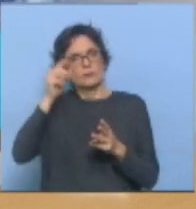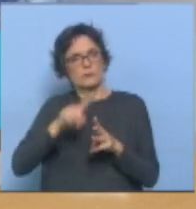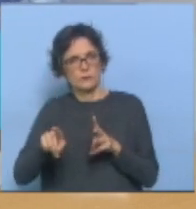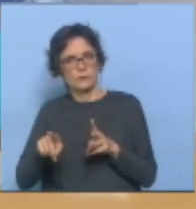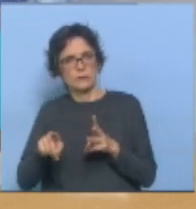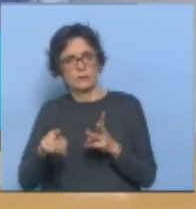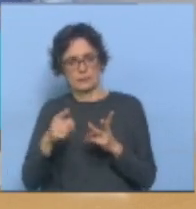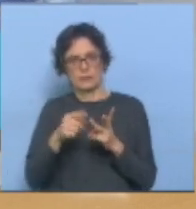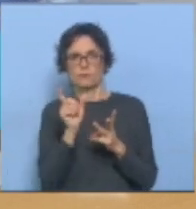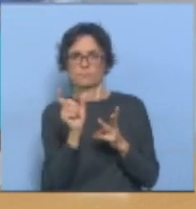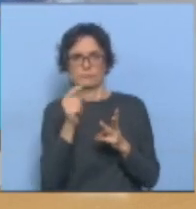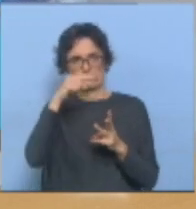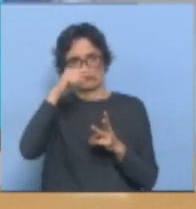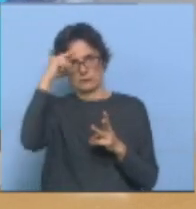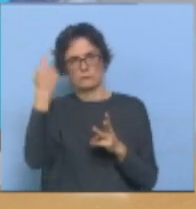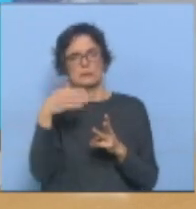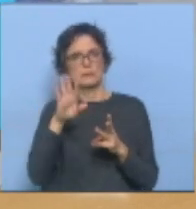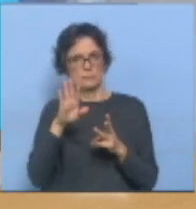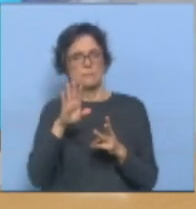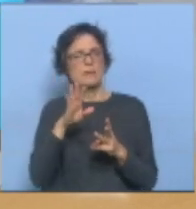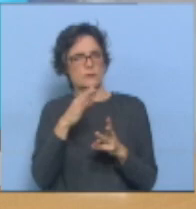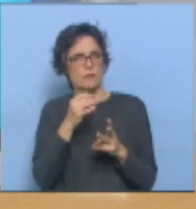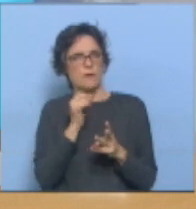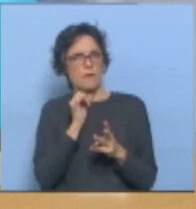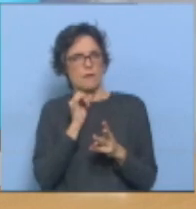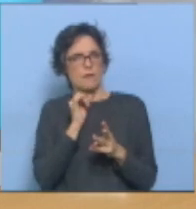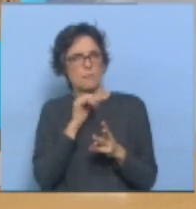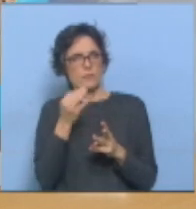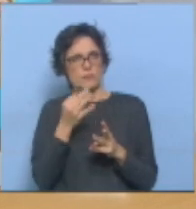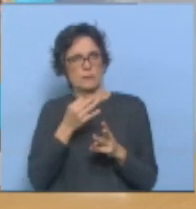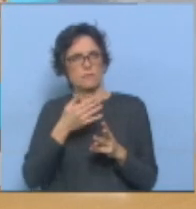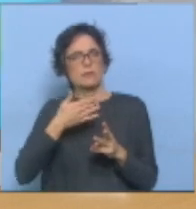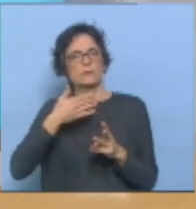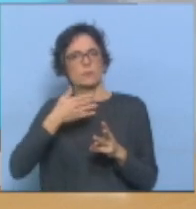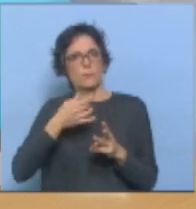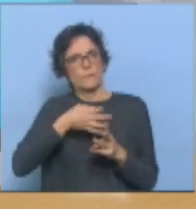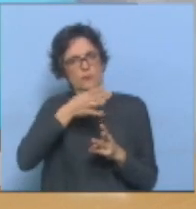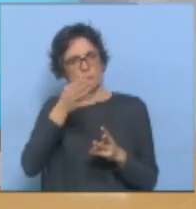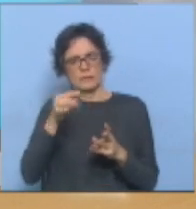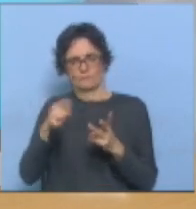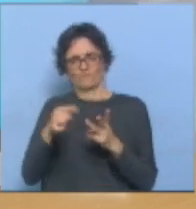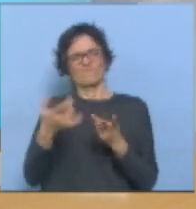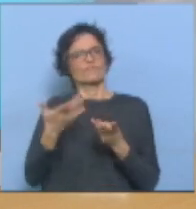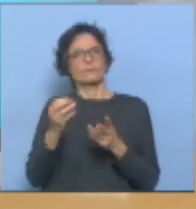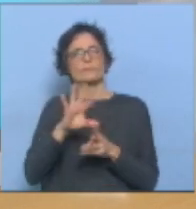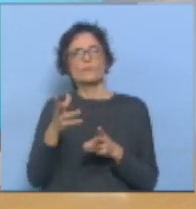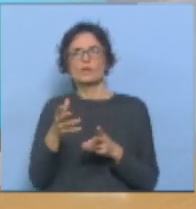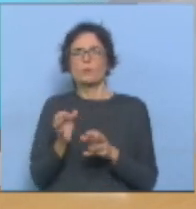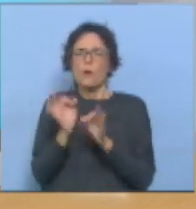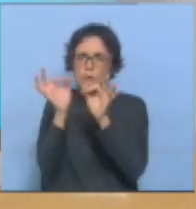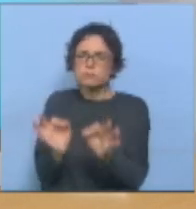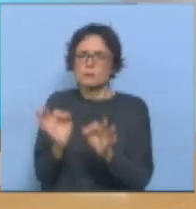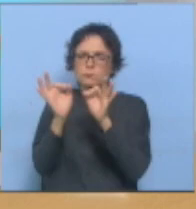termo difícil, mas que se compreende se eu explicar como obstinação terapêutica, ou futilidade